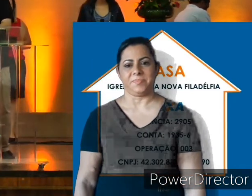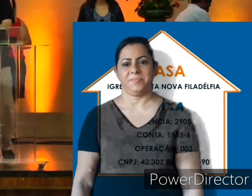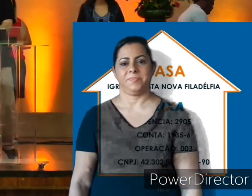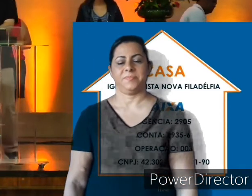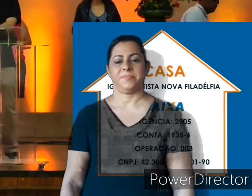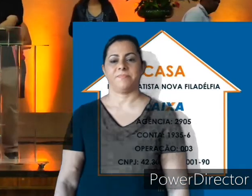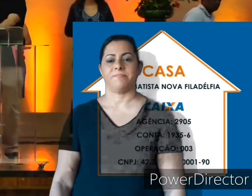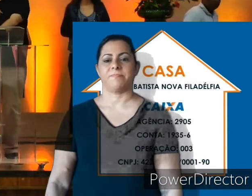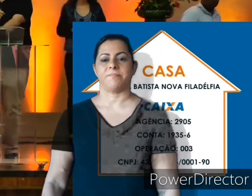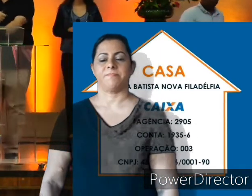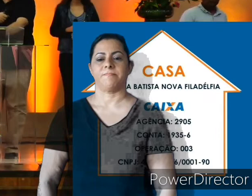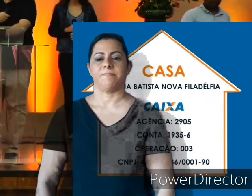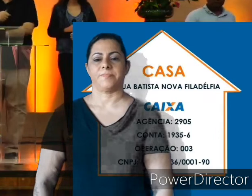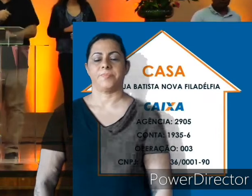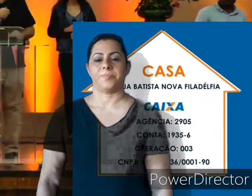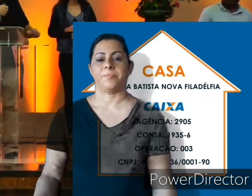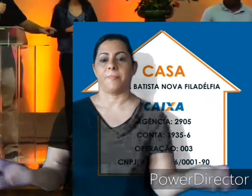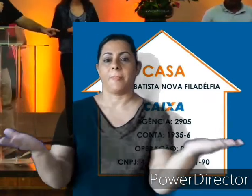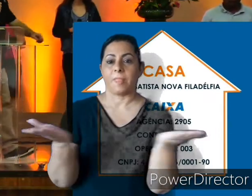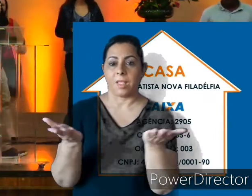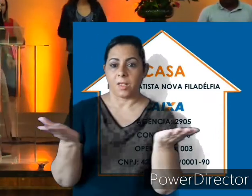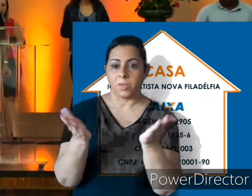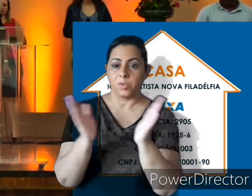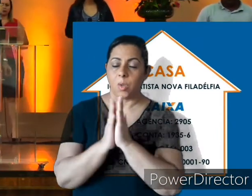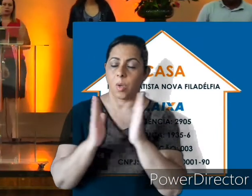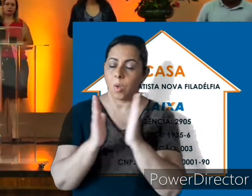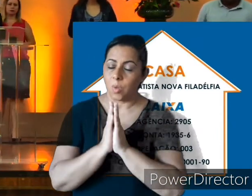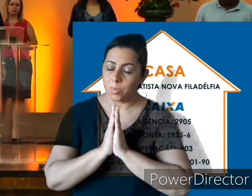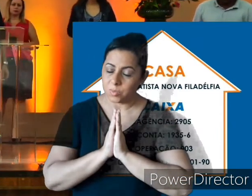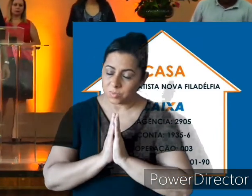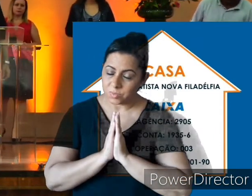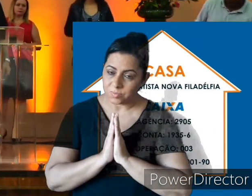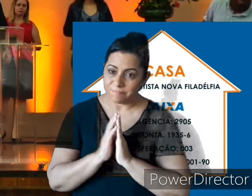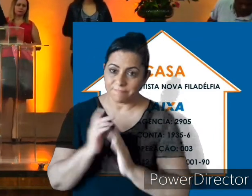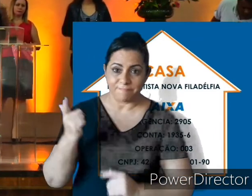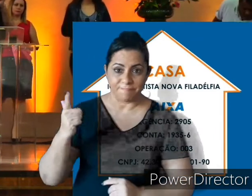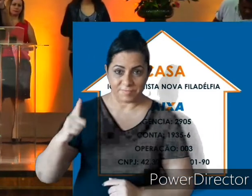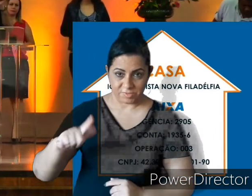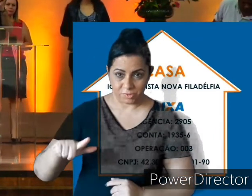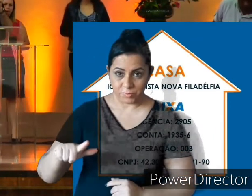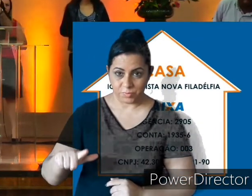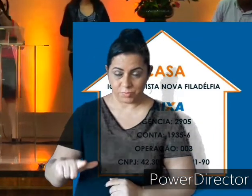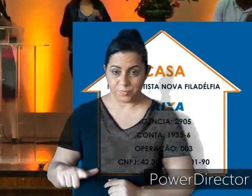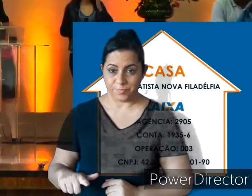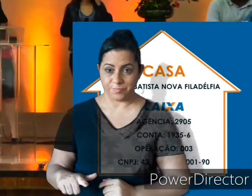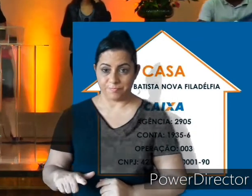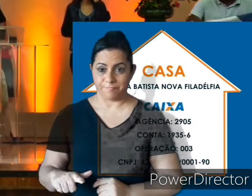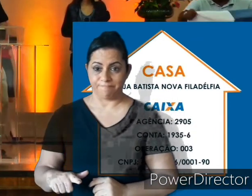pela nossa nação, pelo nosso estado.